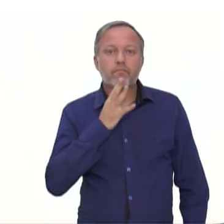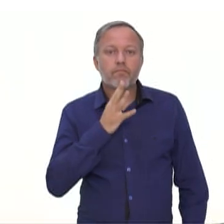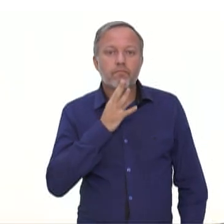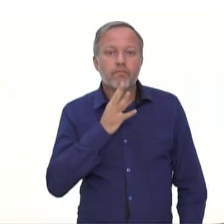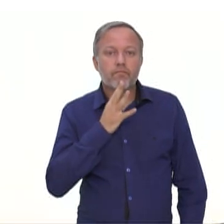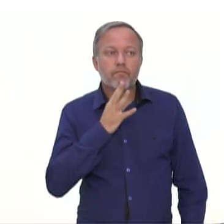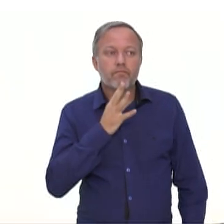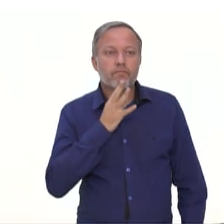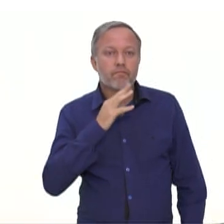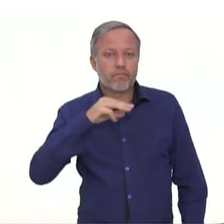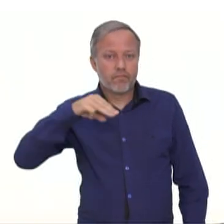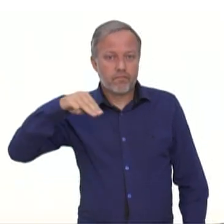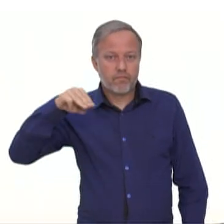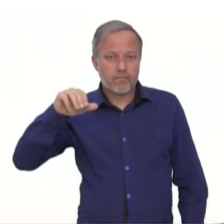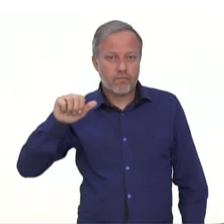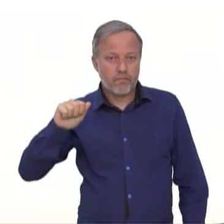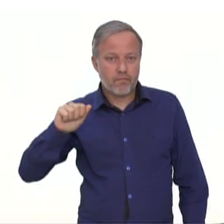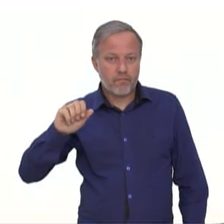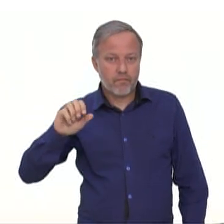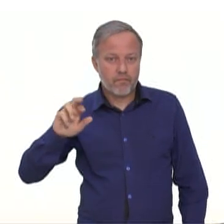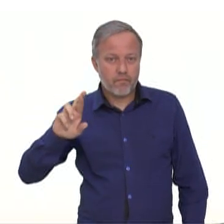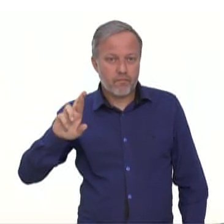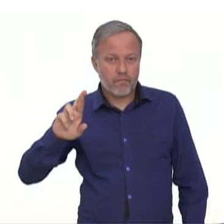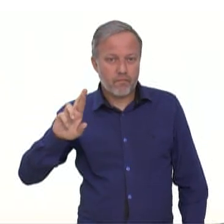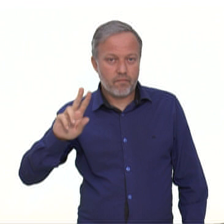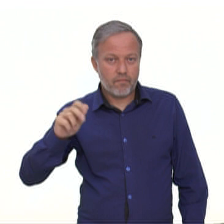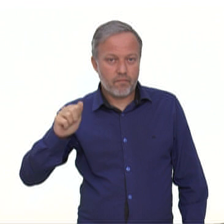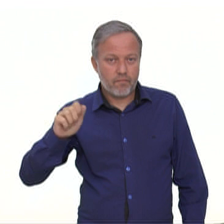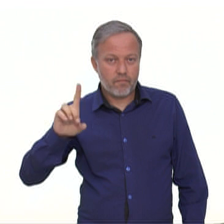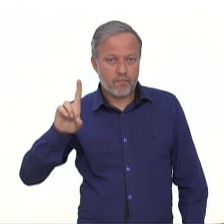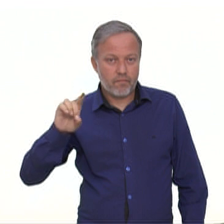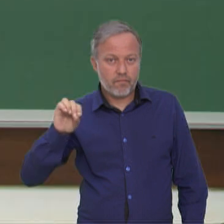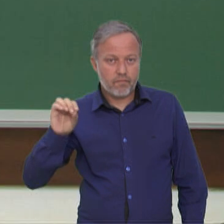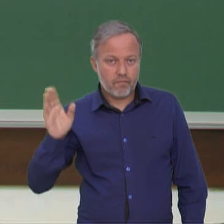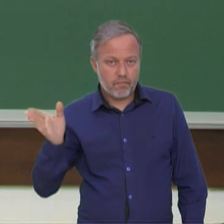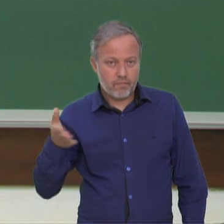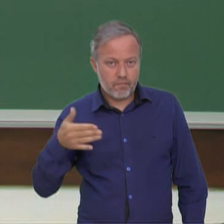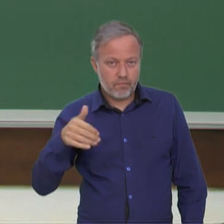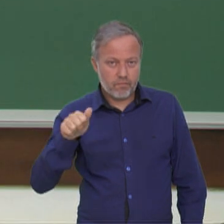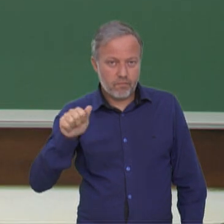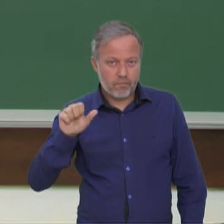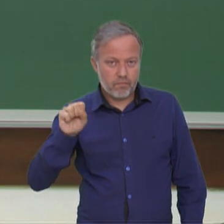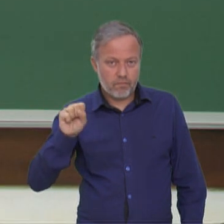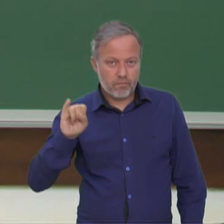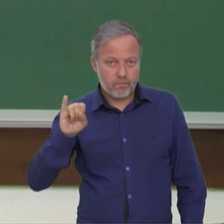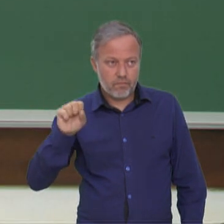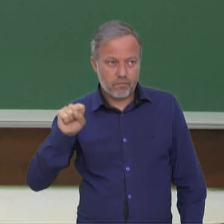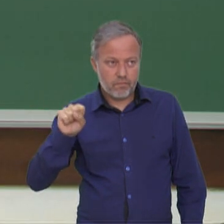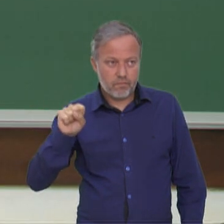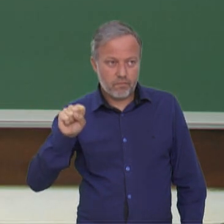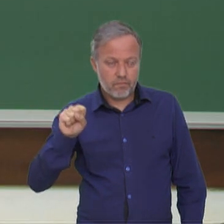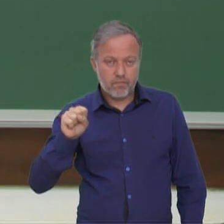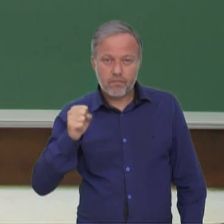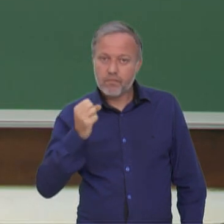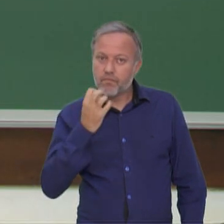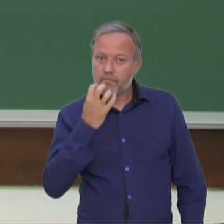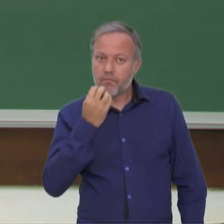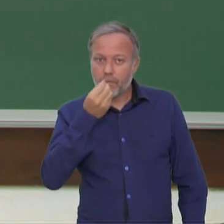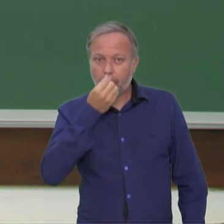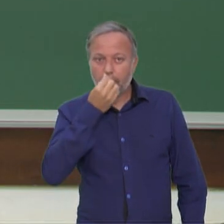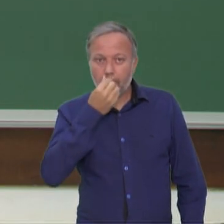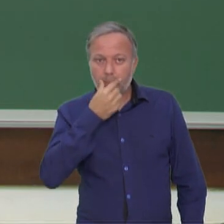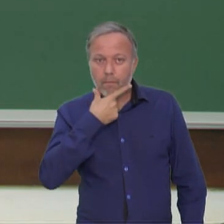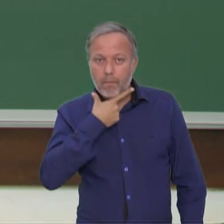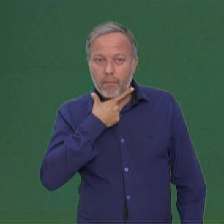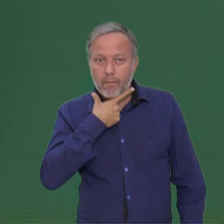do que Machado de Assis, né, para nós falarmos e conhecermos um pouquinho aí